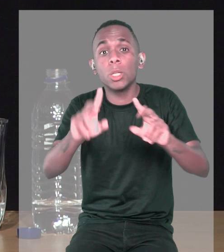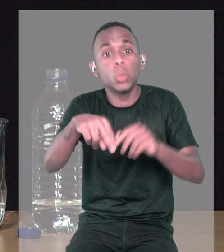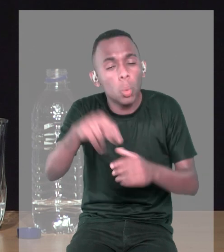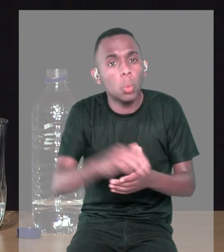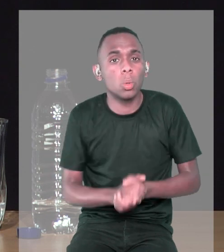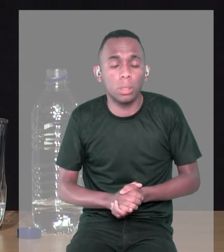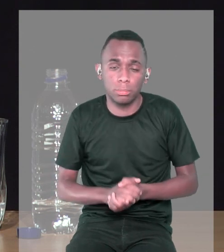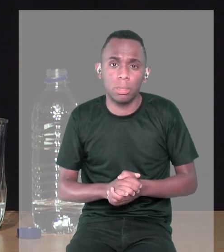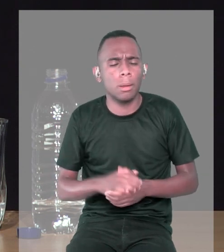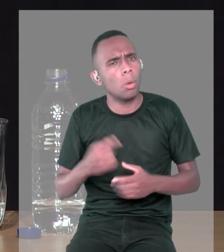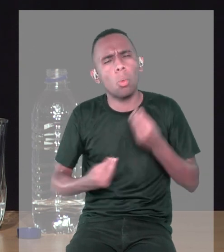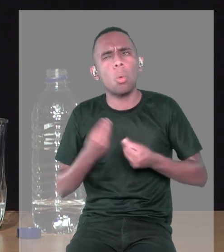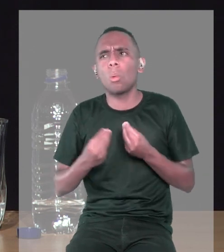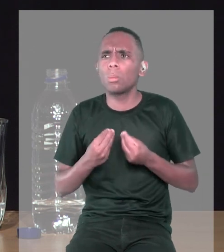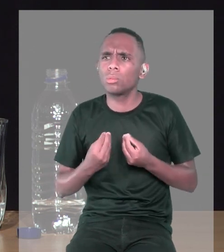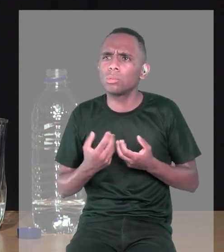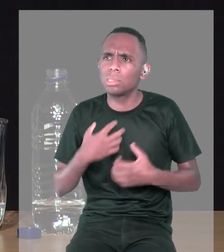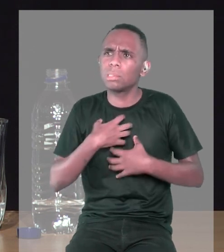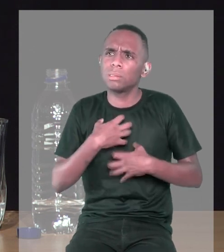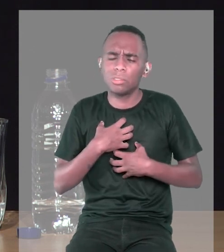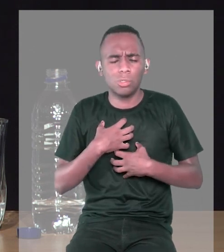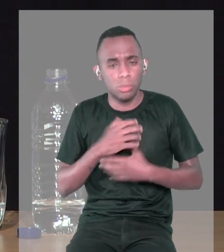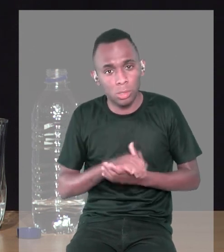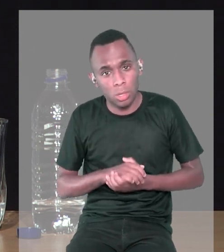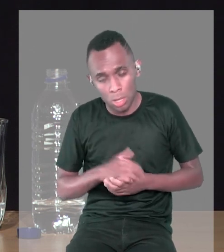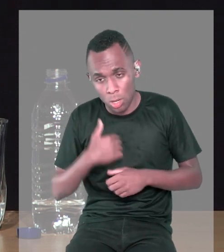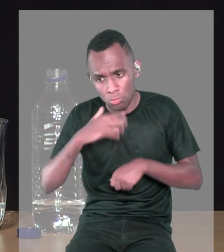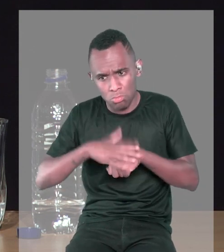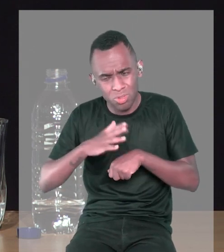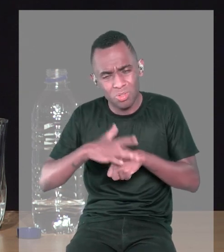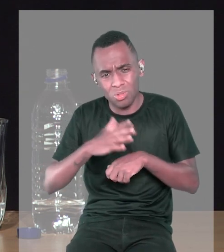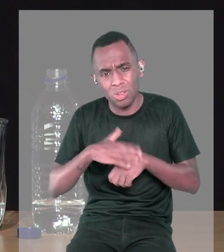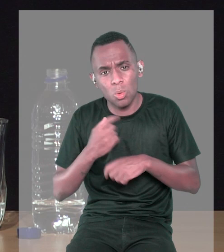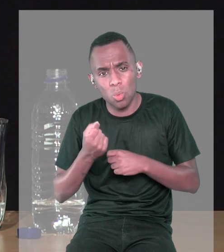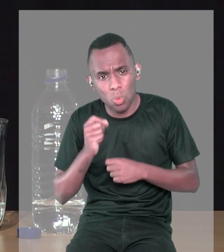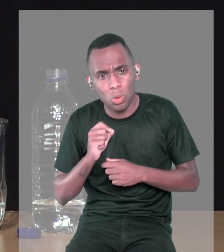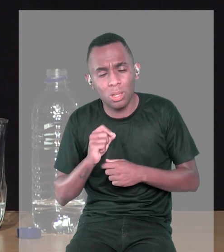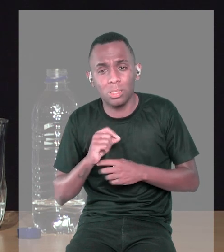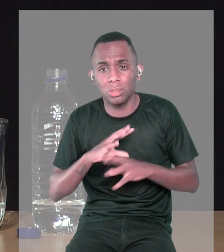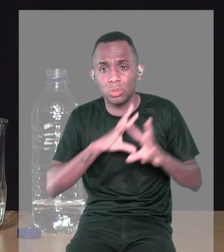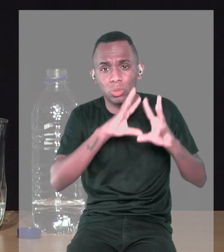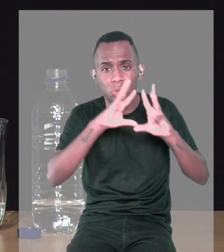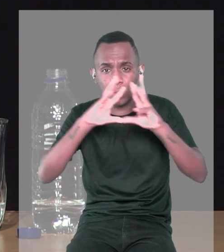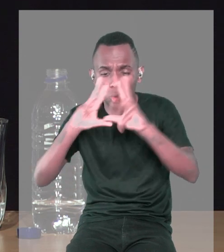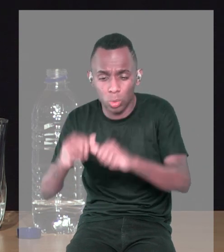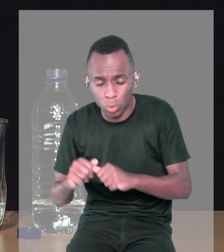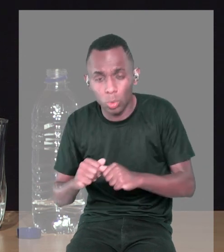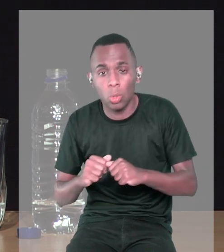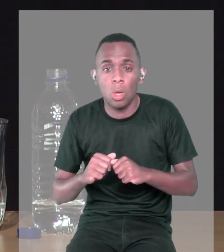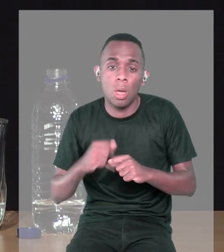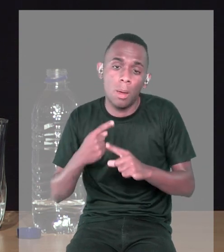saberia contemplar tudo isso, né? Lembrar que o Mitsein e tal, tem o Heidegger, né? É chato dizer isso, mas que é importante nessa